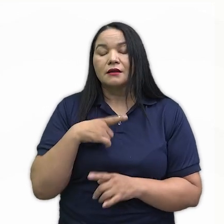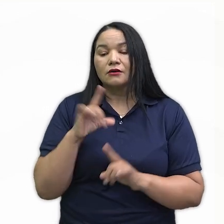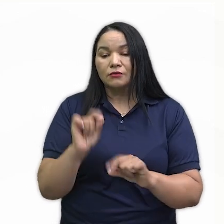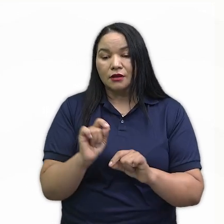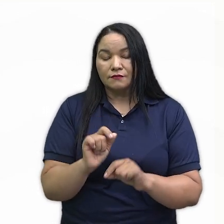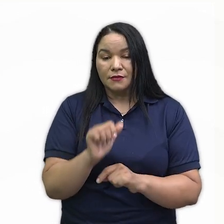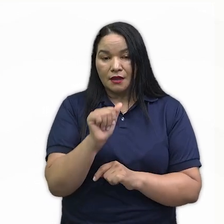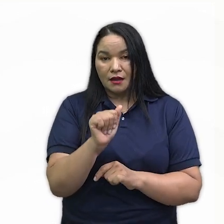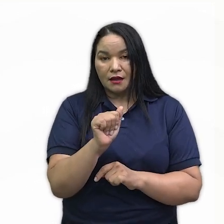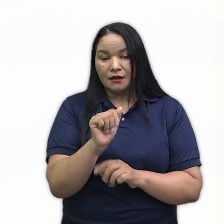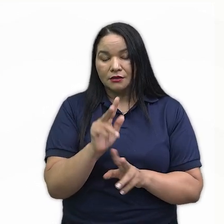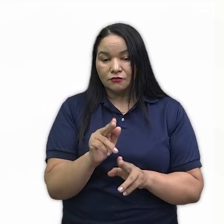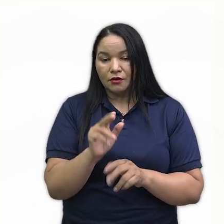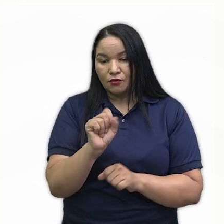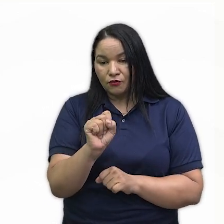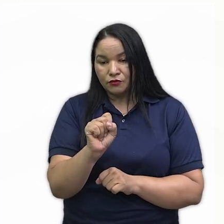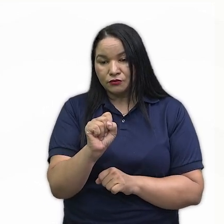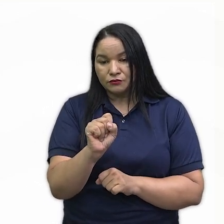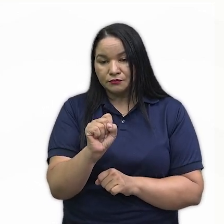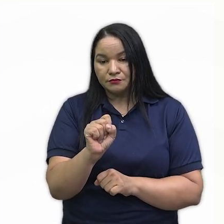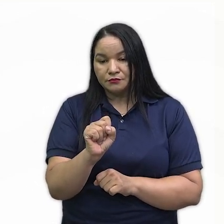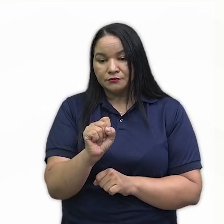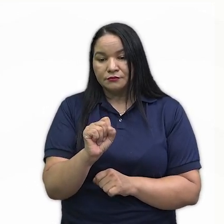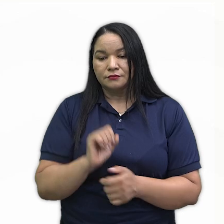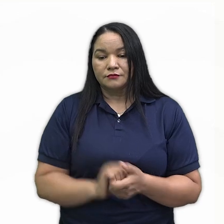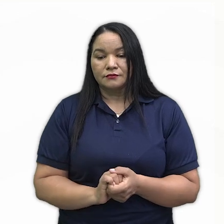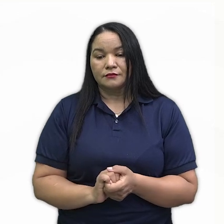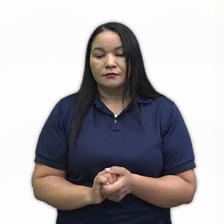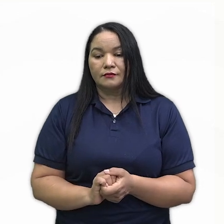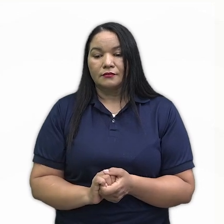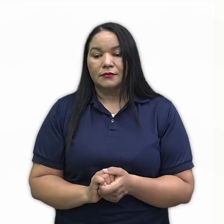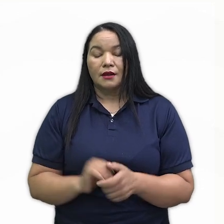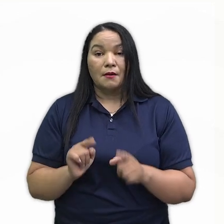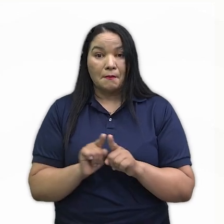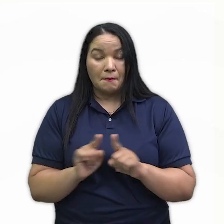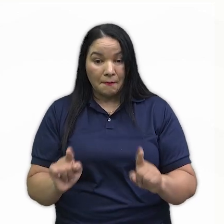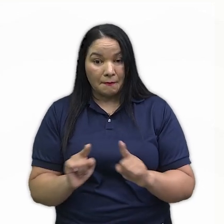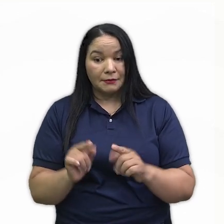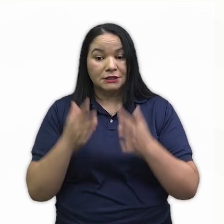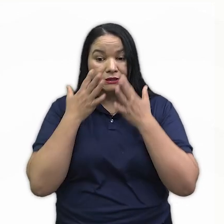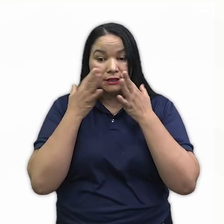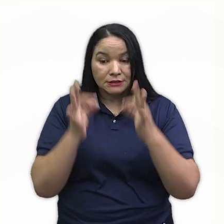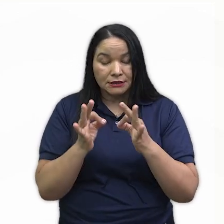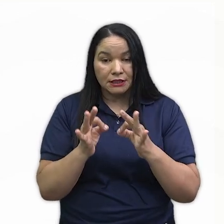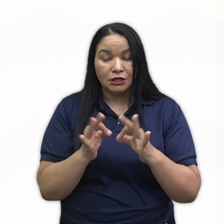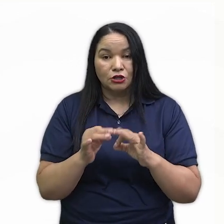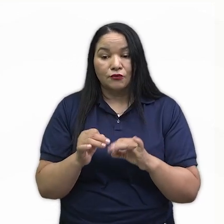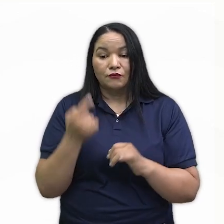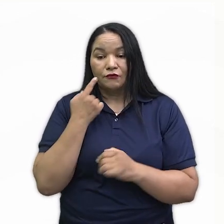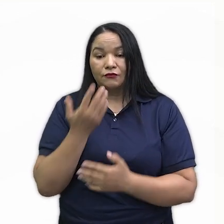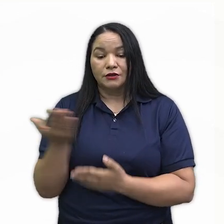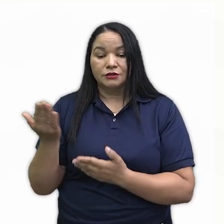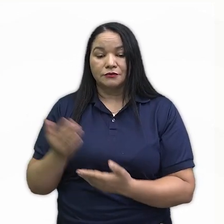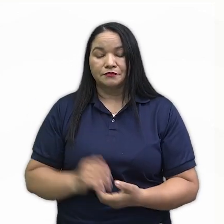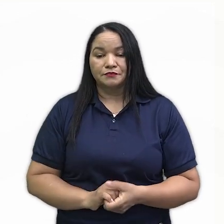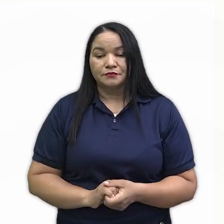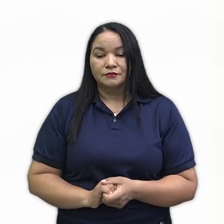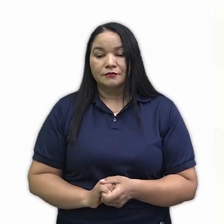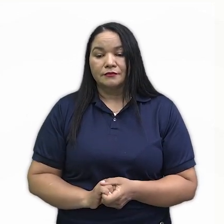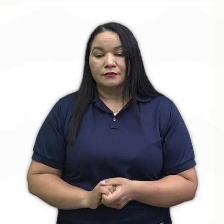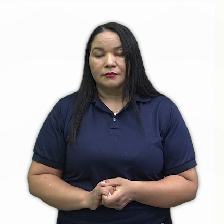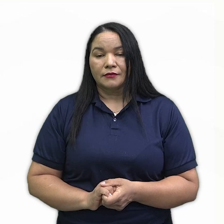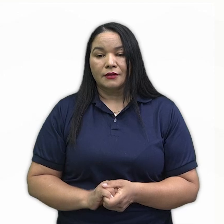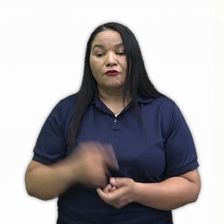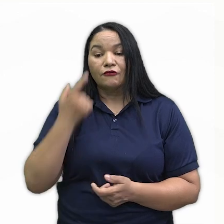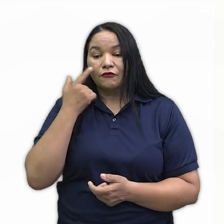quê? Que o a é igual a 8. Mas fiquem atentos aqui nesta igualdade.